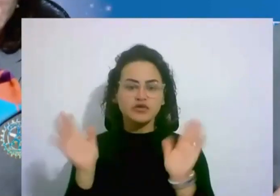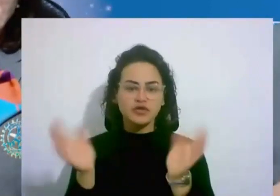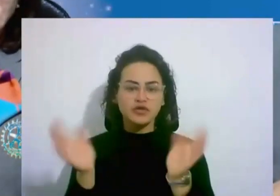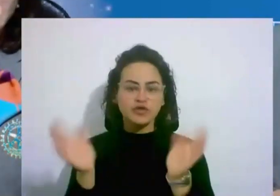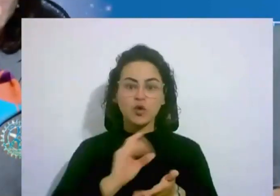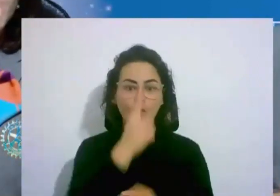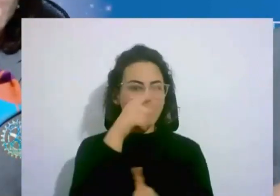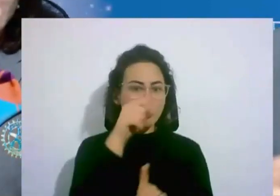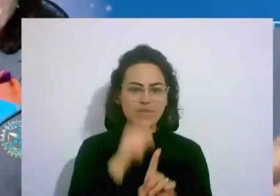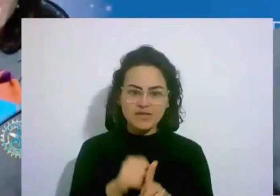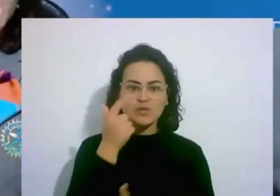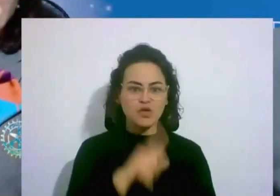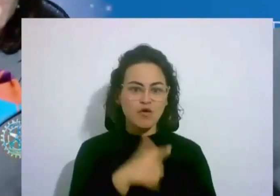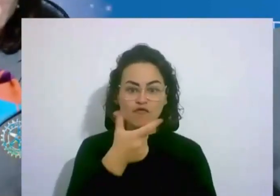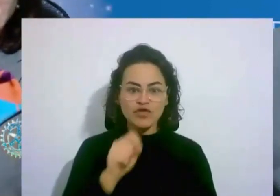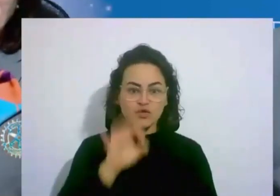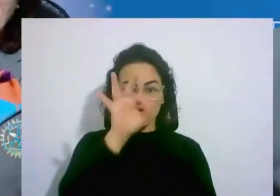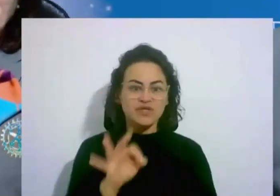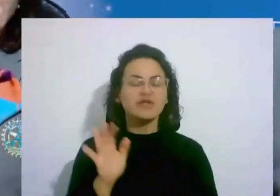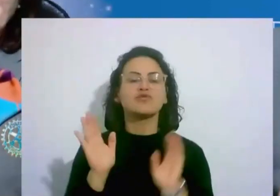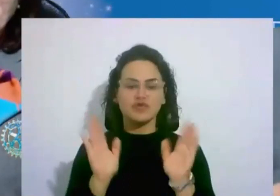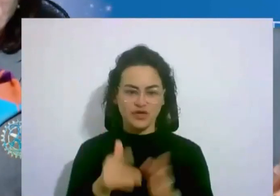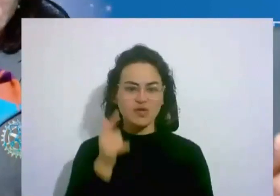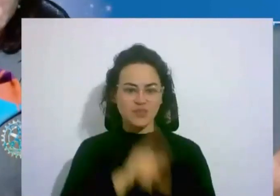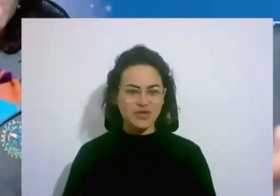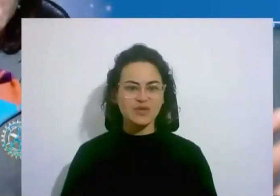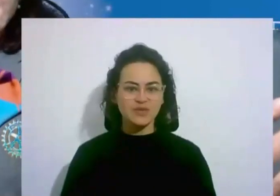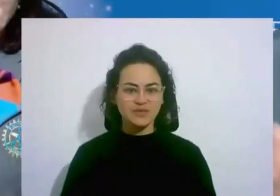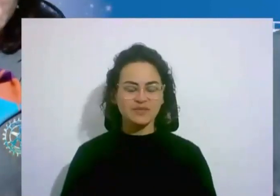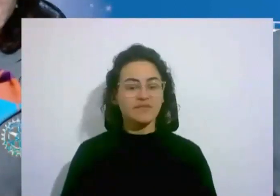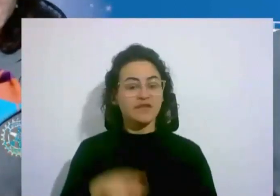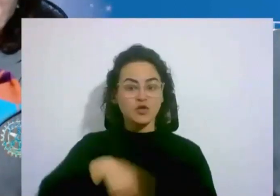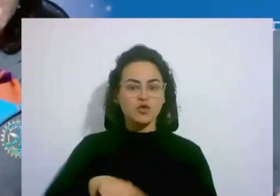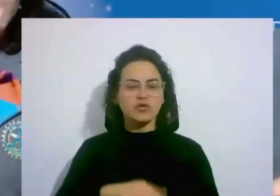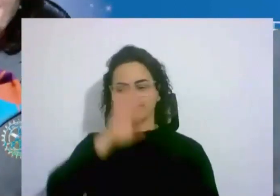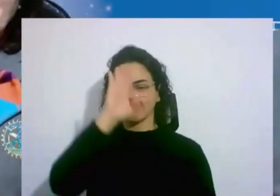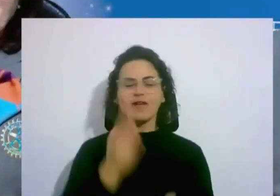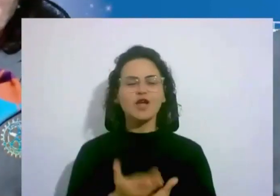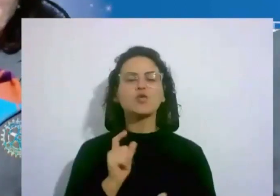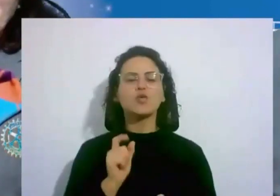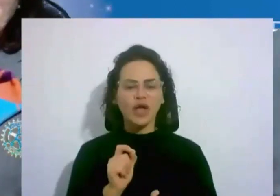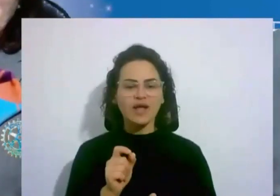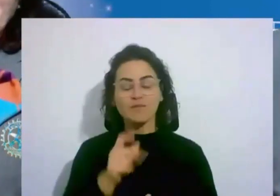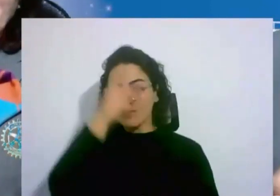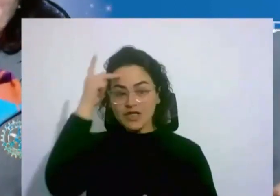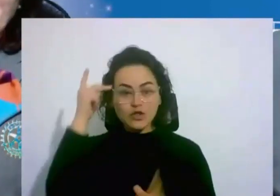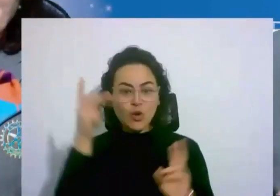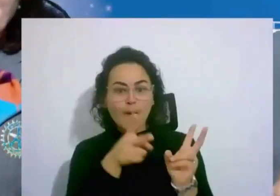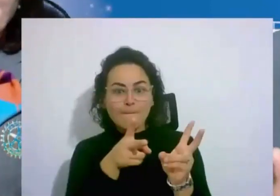1 mês. Então, nós estamos assim muito confiantes, pois as pessoas estão percebendo